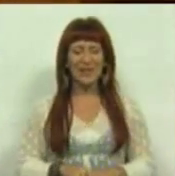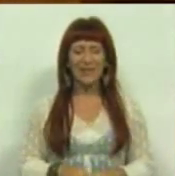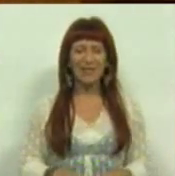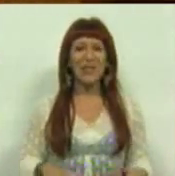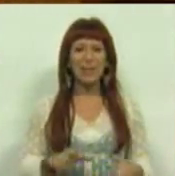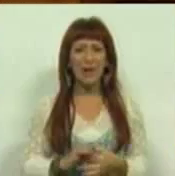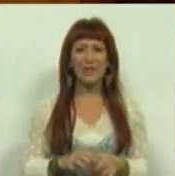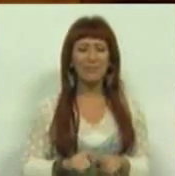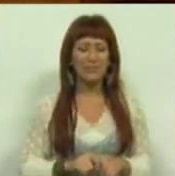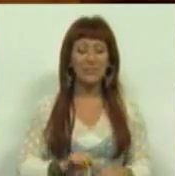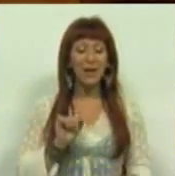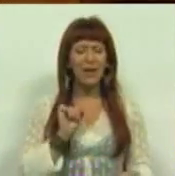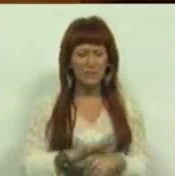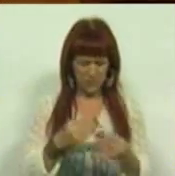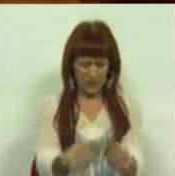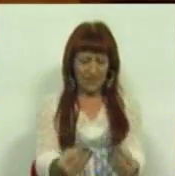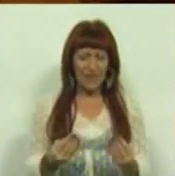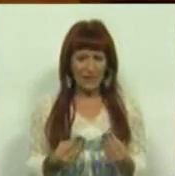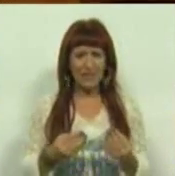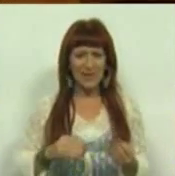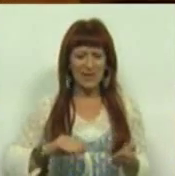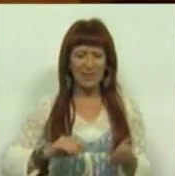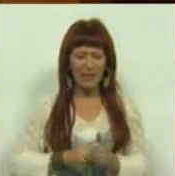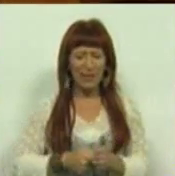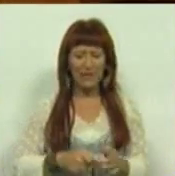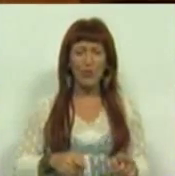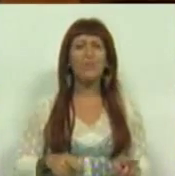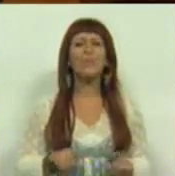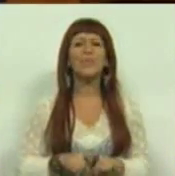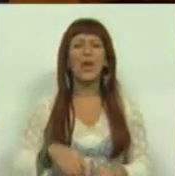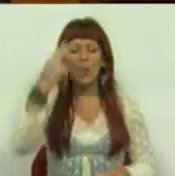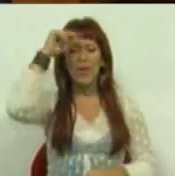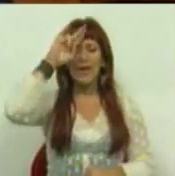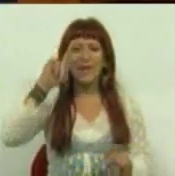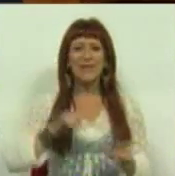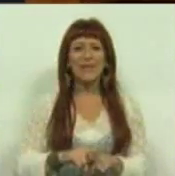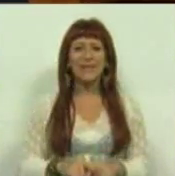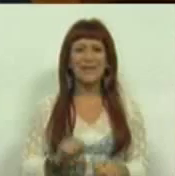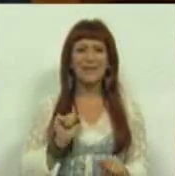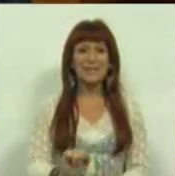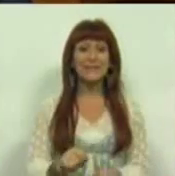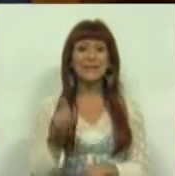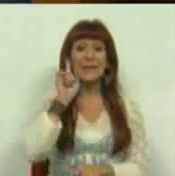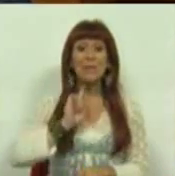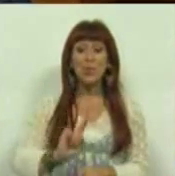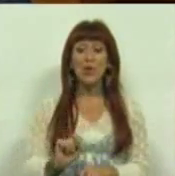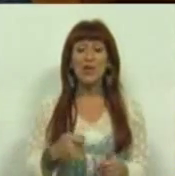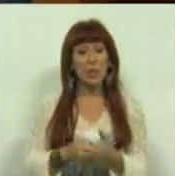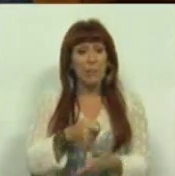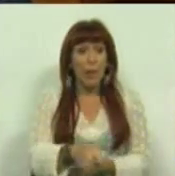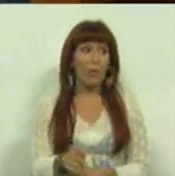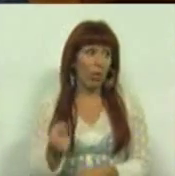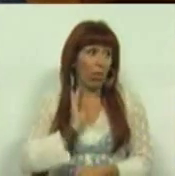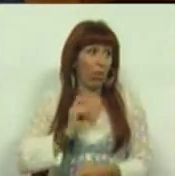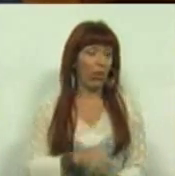Confrontada com uma carta ameaçadora e mesmo sabendo que o engano não era seu, Maria lá pagou este